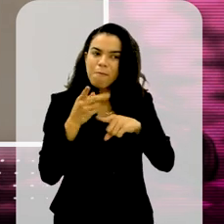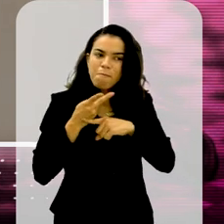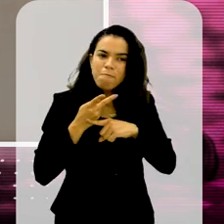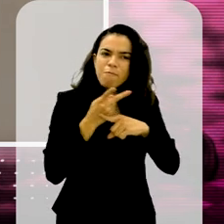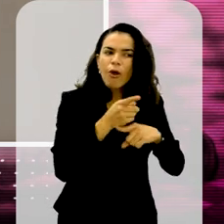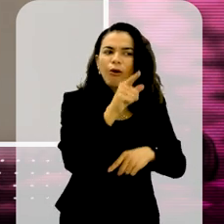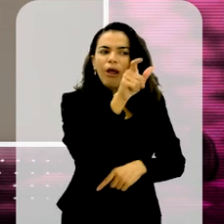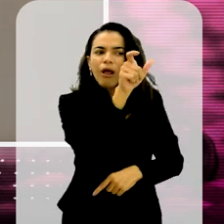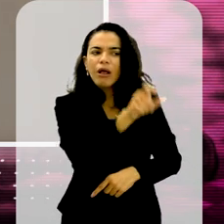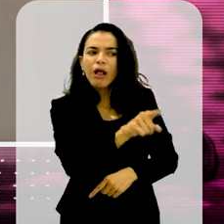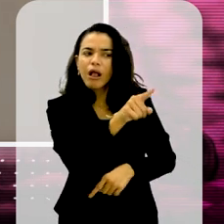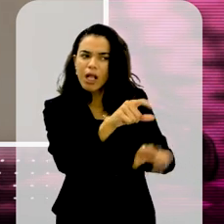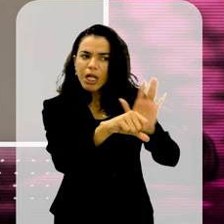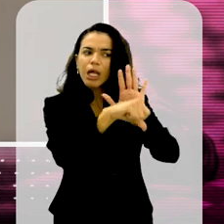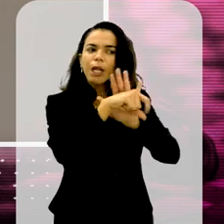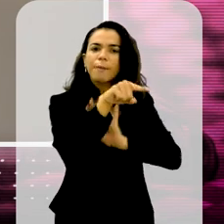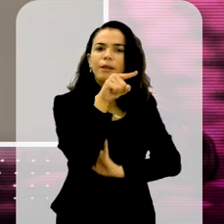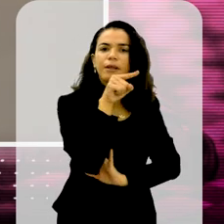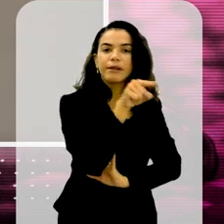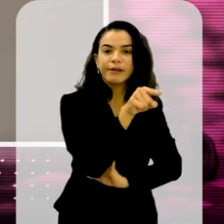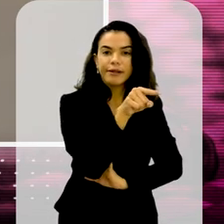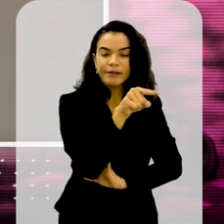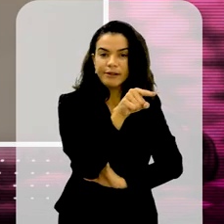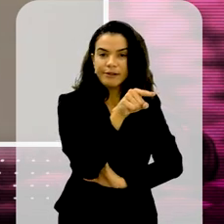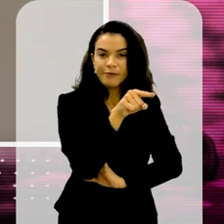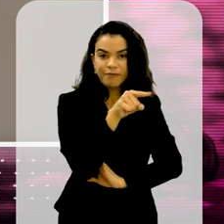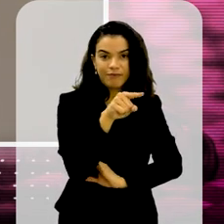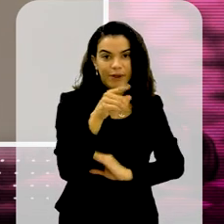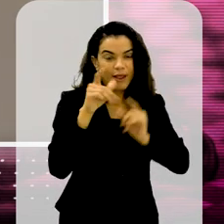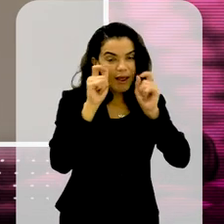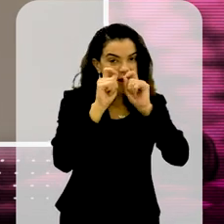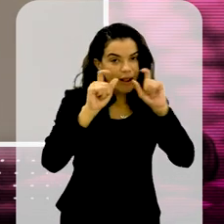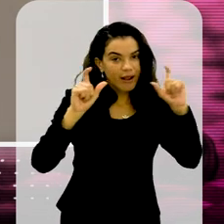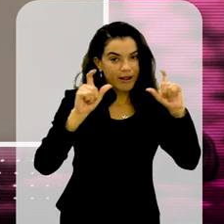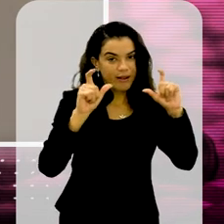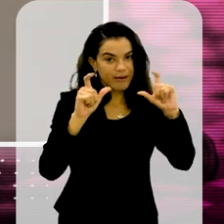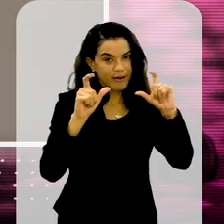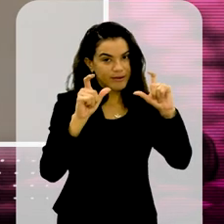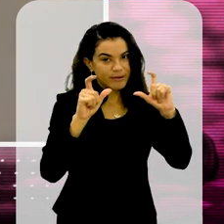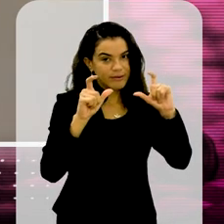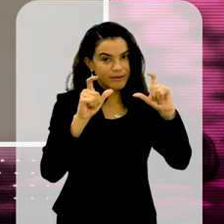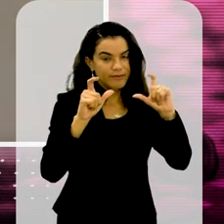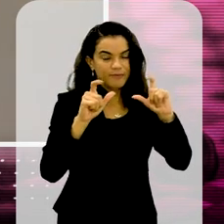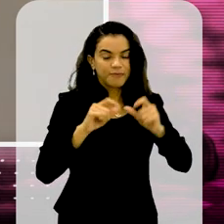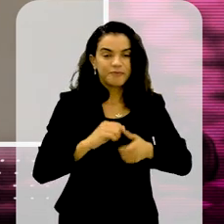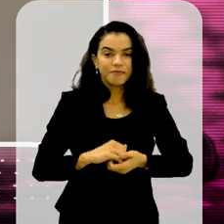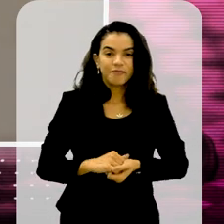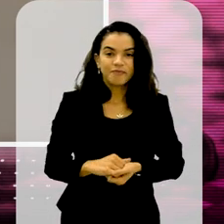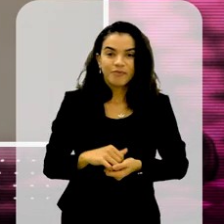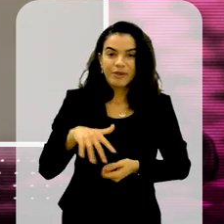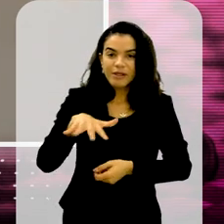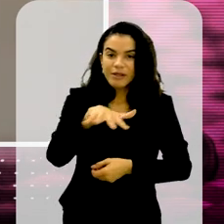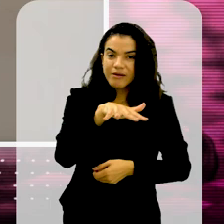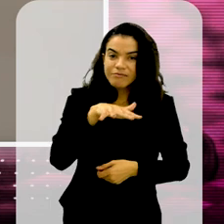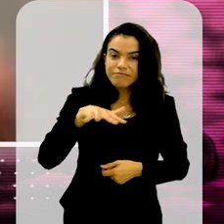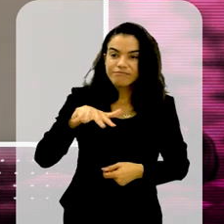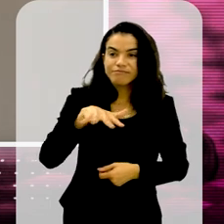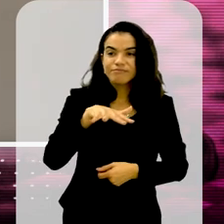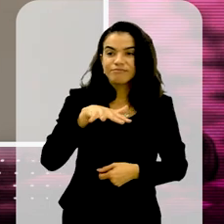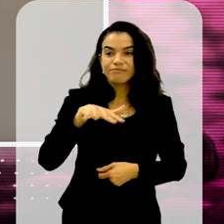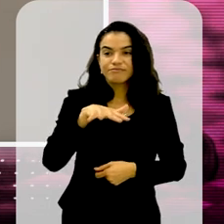pessoas, nomeá-las, né, e incriminá-las. Então, preste muita atenção naquilo que vem ocorrendo com você,